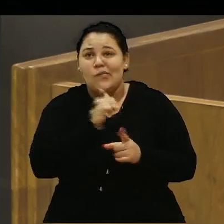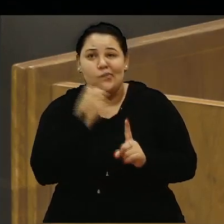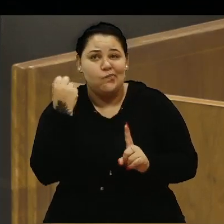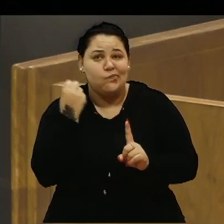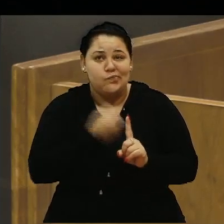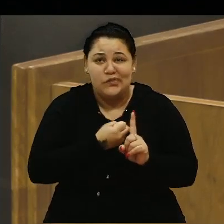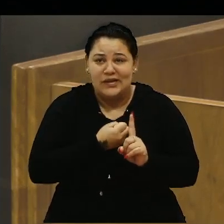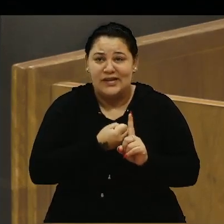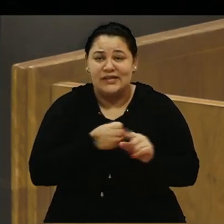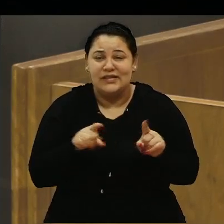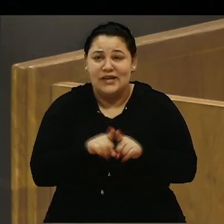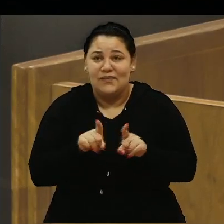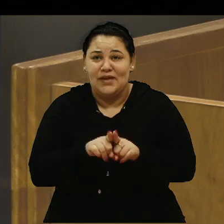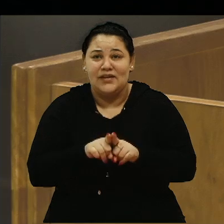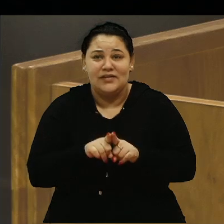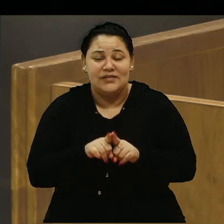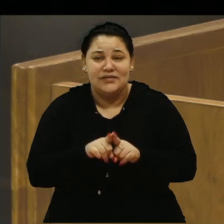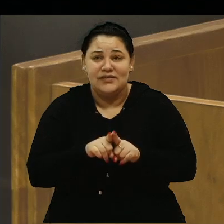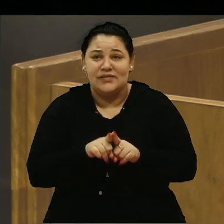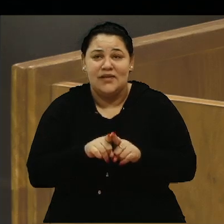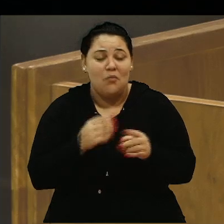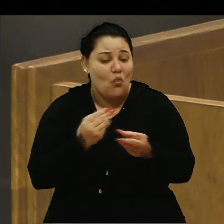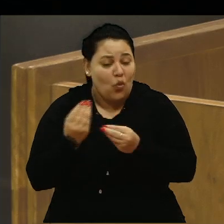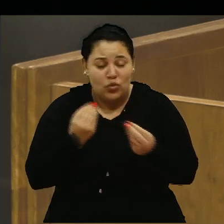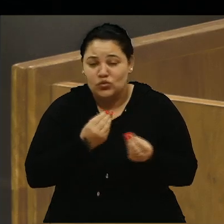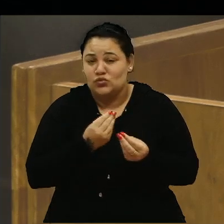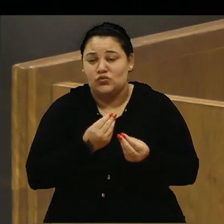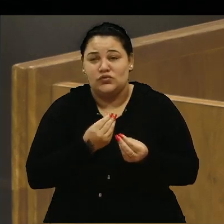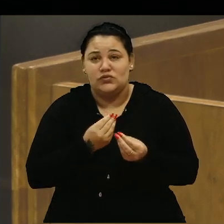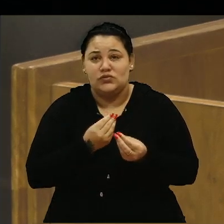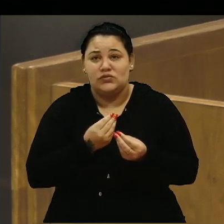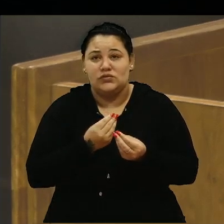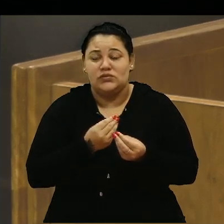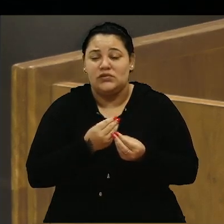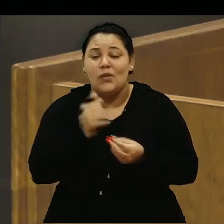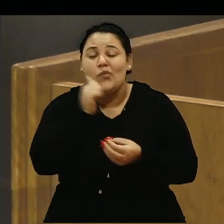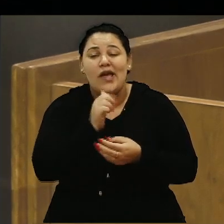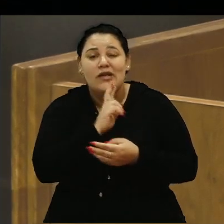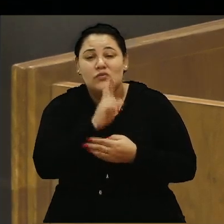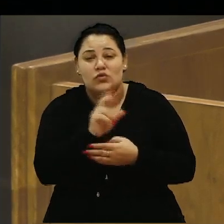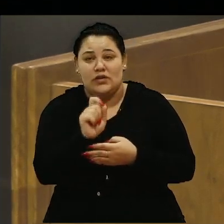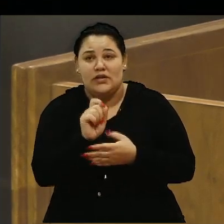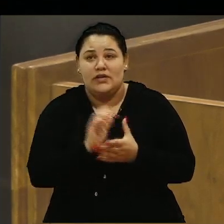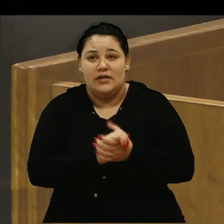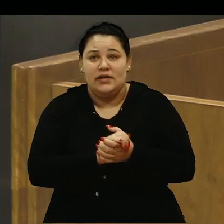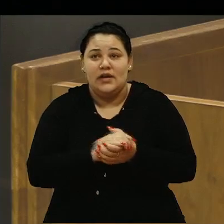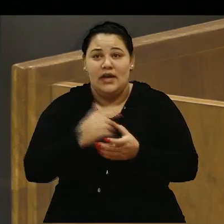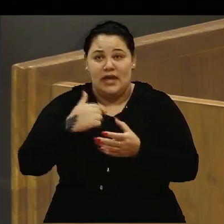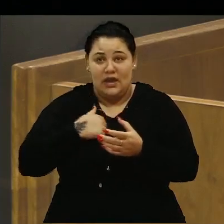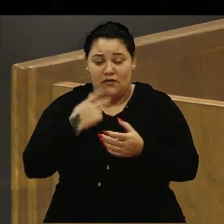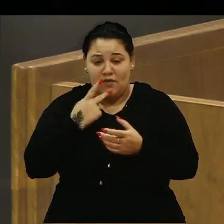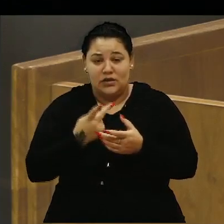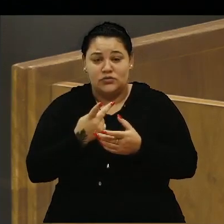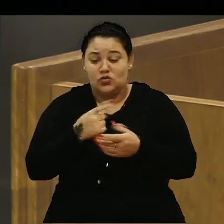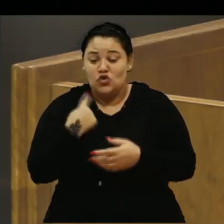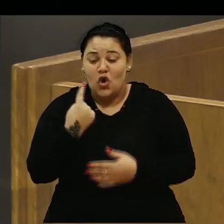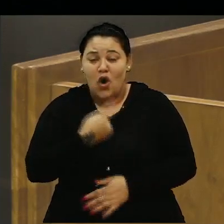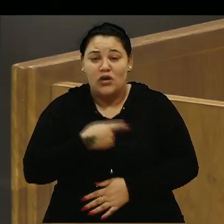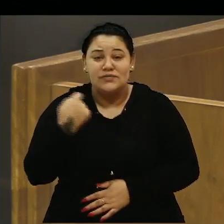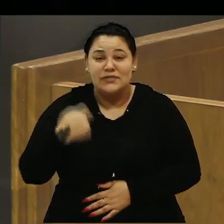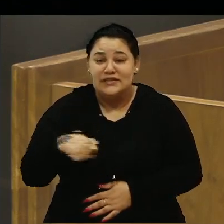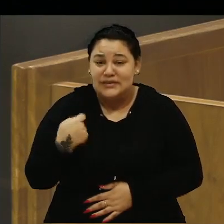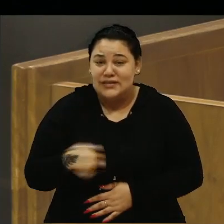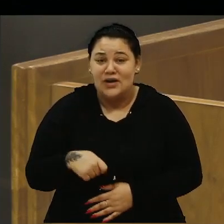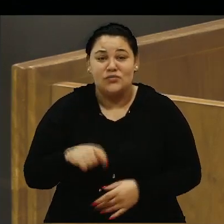e está tão latente na nossa sociedade. E a delegada falou assim, agora eu falando, nós